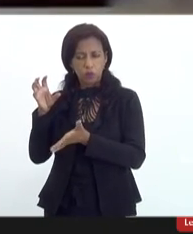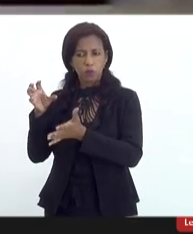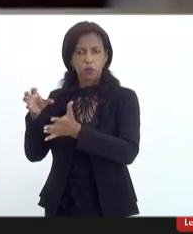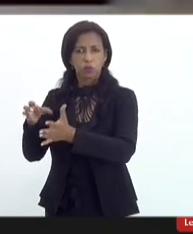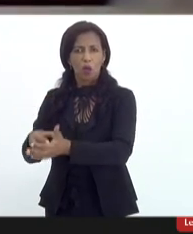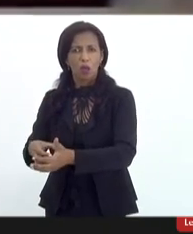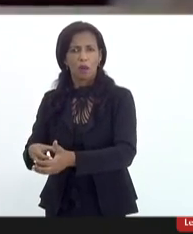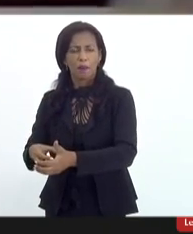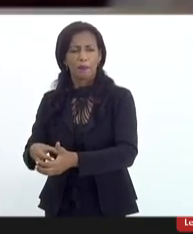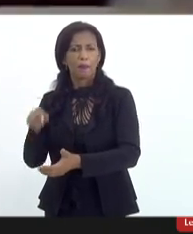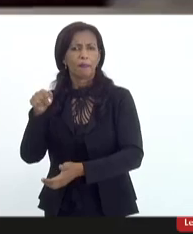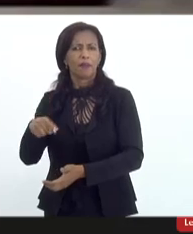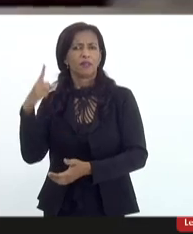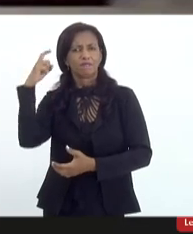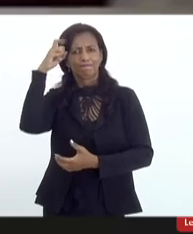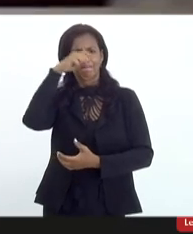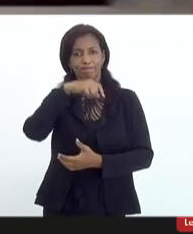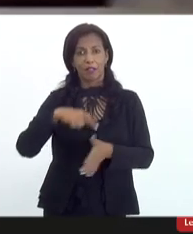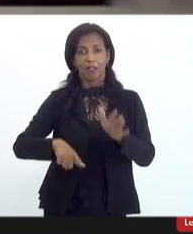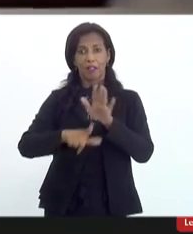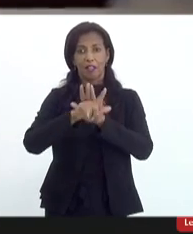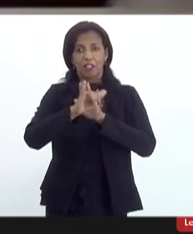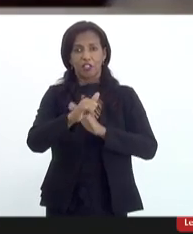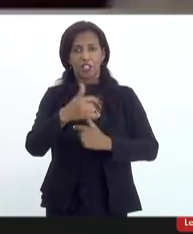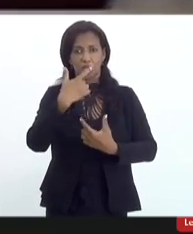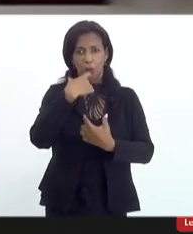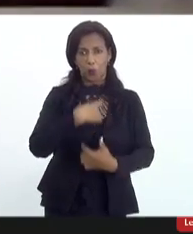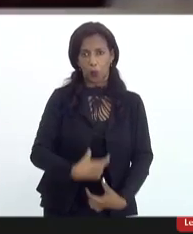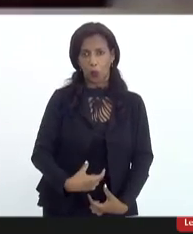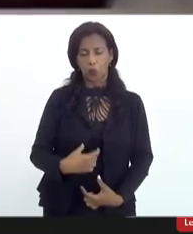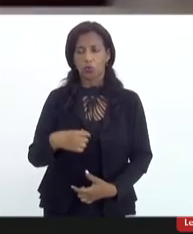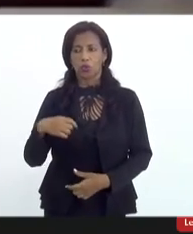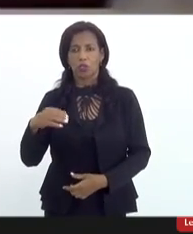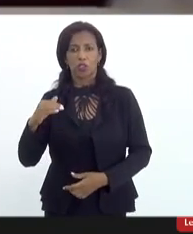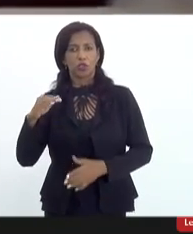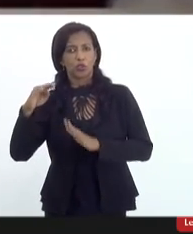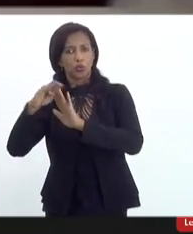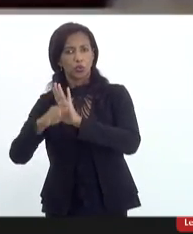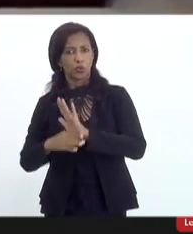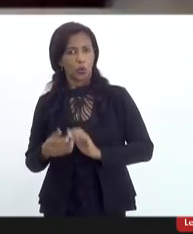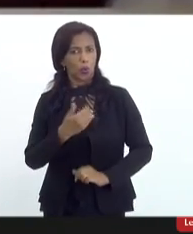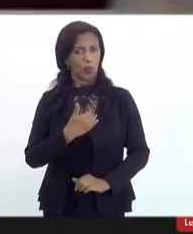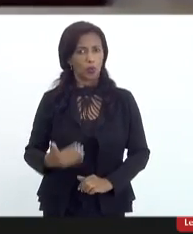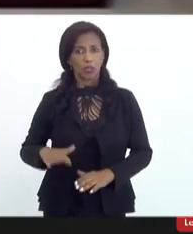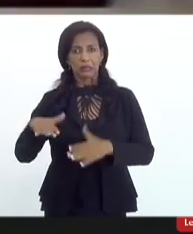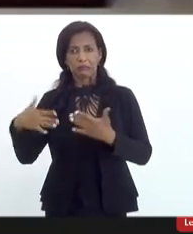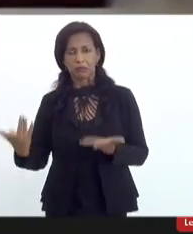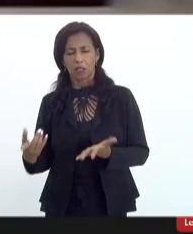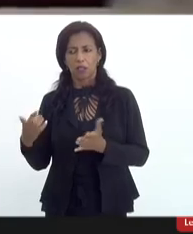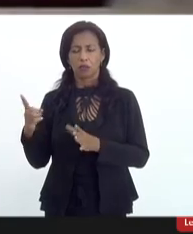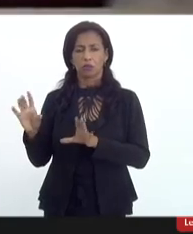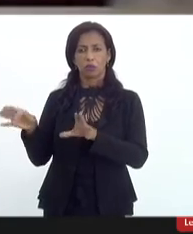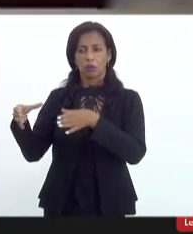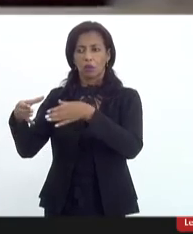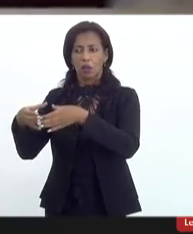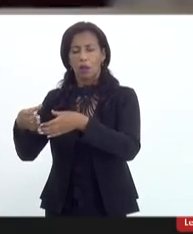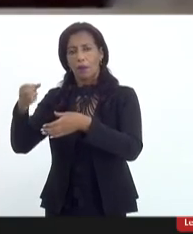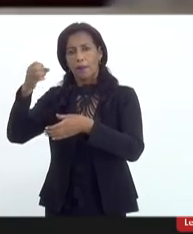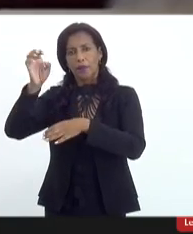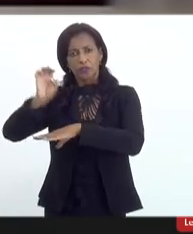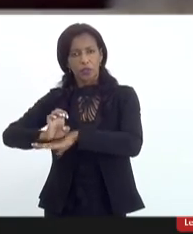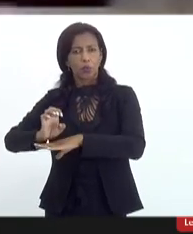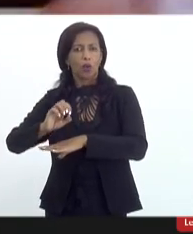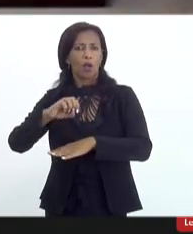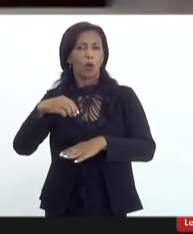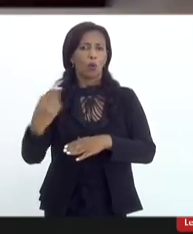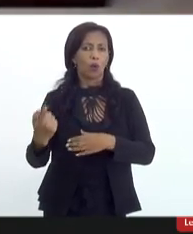essas dificuldades. As leis de postura, as leis de ordem pública, tanto no âmbito distrital como municipal, foram